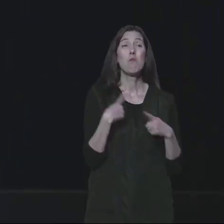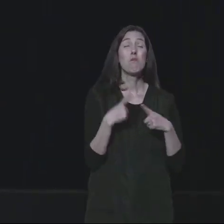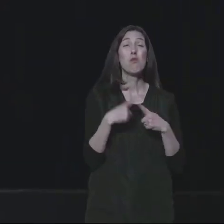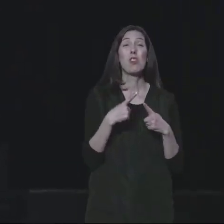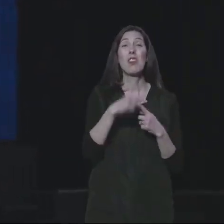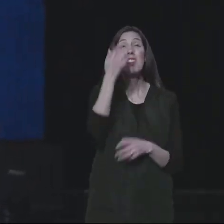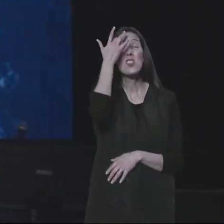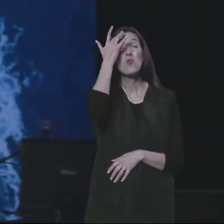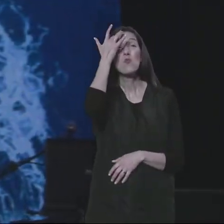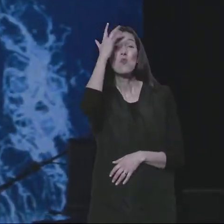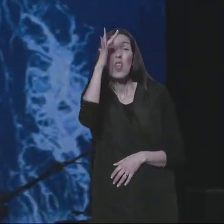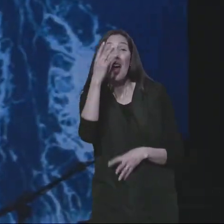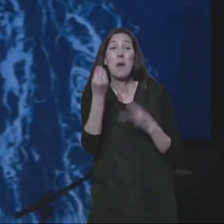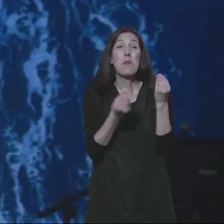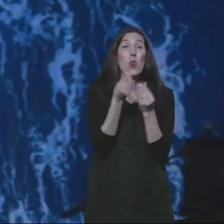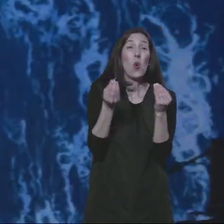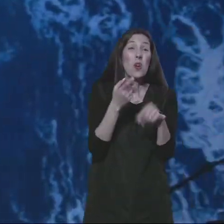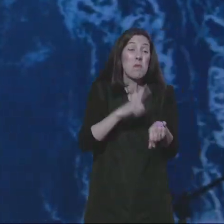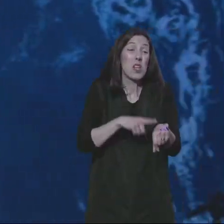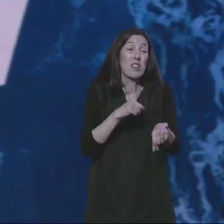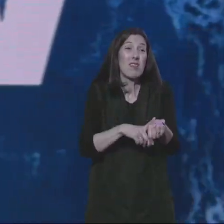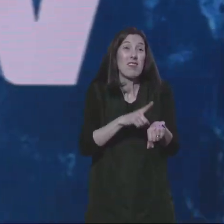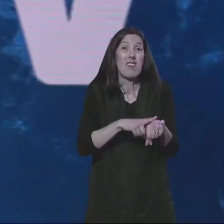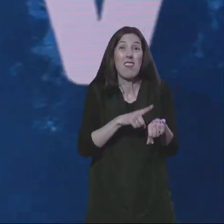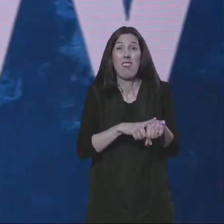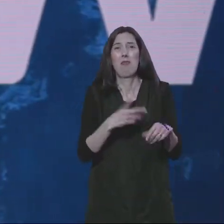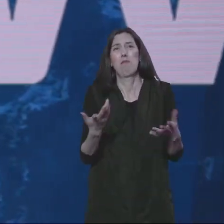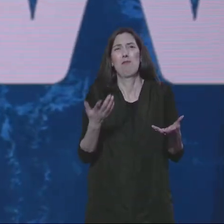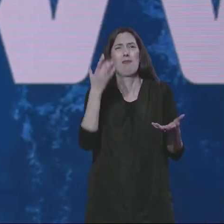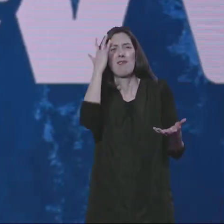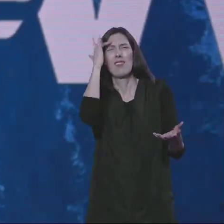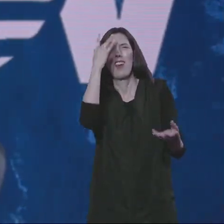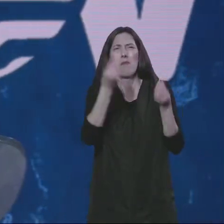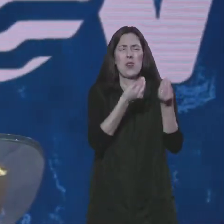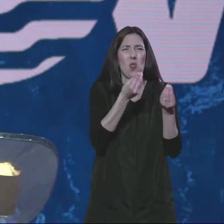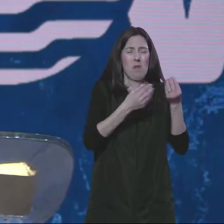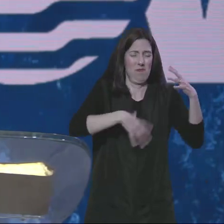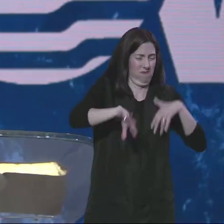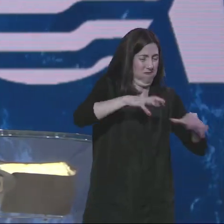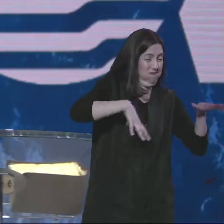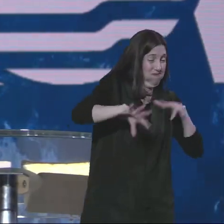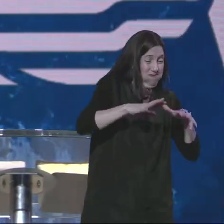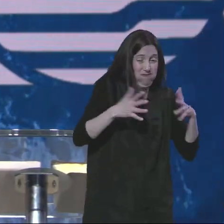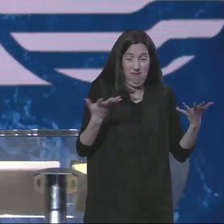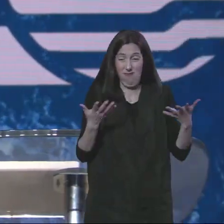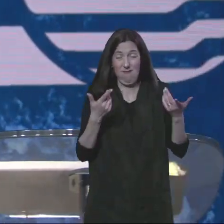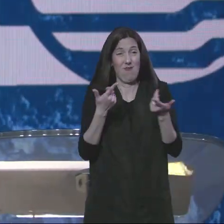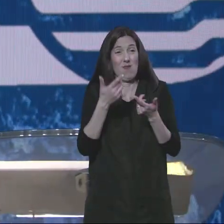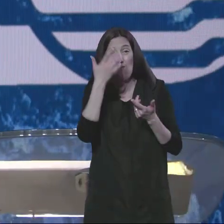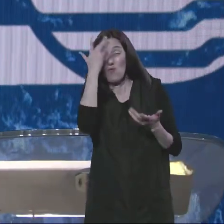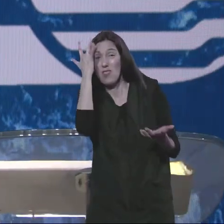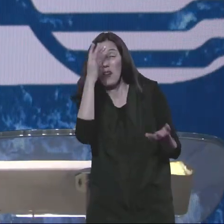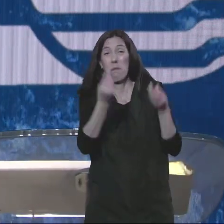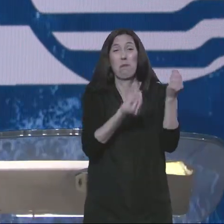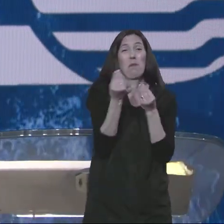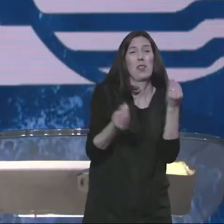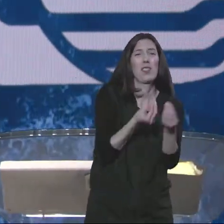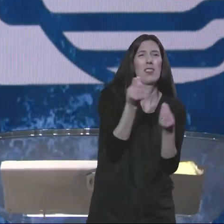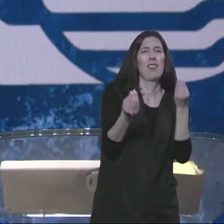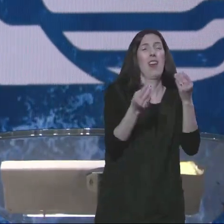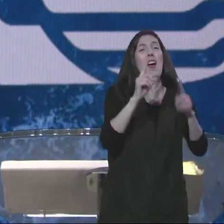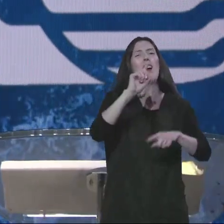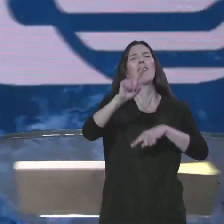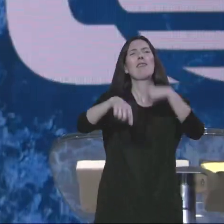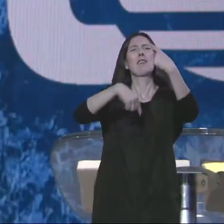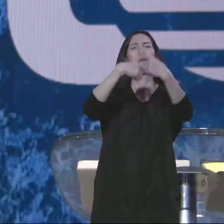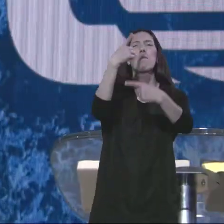por não saber lidar bem com o tempo nessa corrida, e aí não se organiza bem, não se prepara bem, e depois que passa um